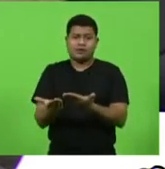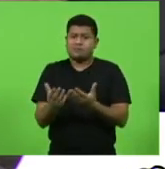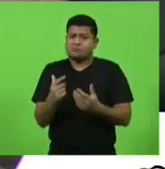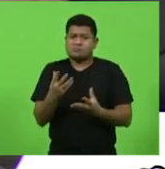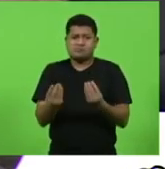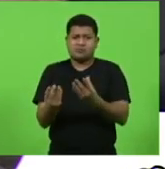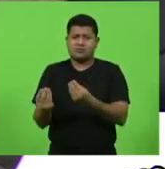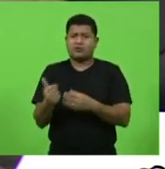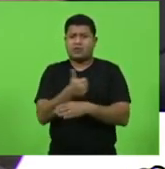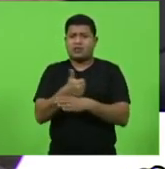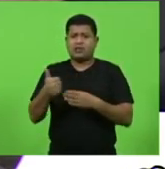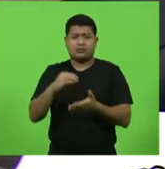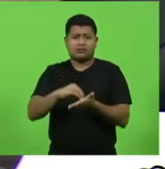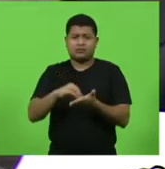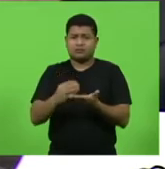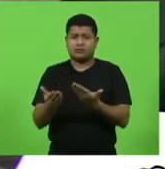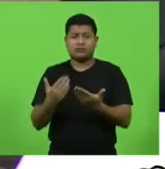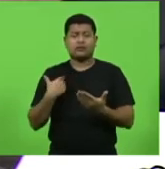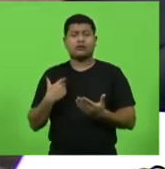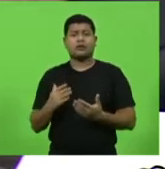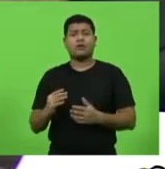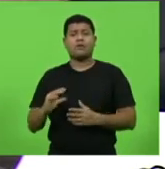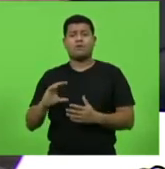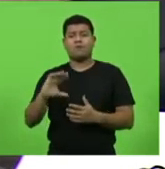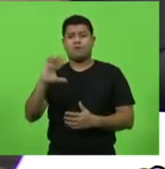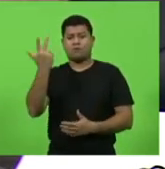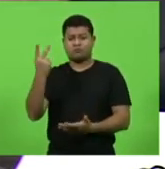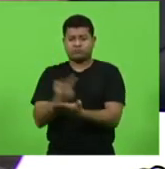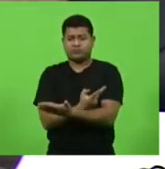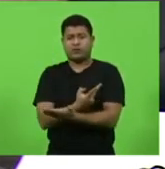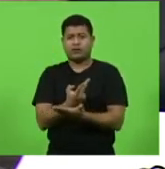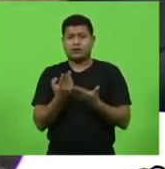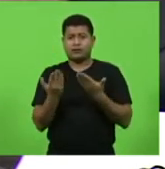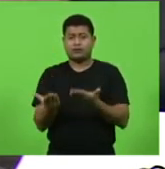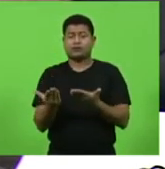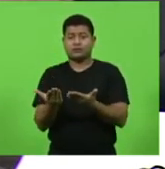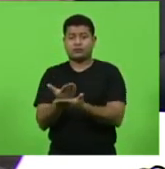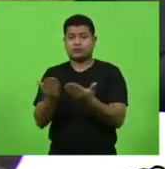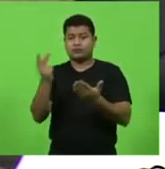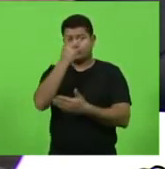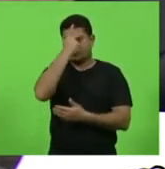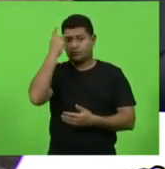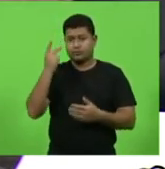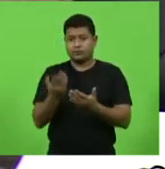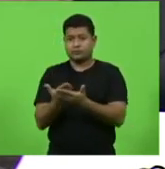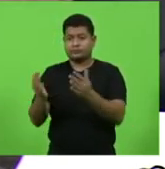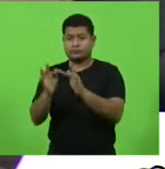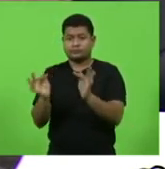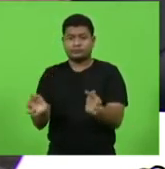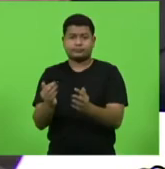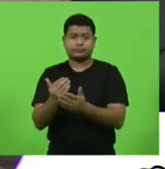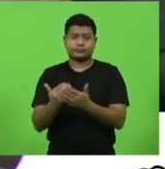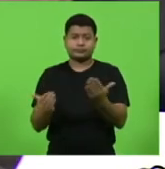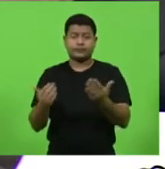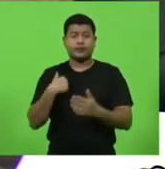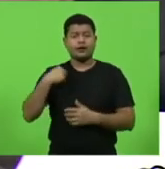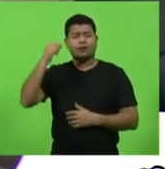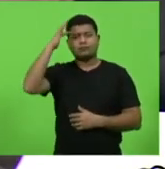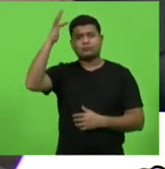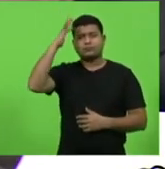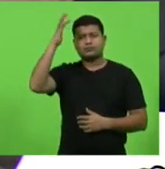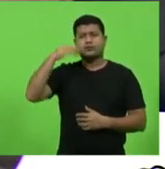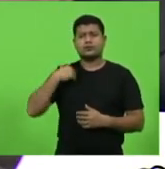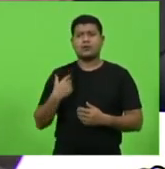com as crianças mais humildes de Florianópolis. Eu me vi pensando várias vezes, qual será a